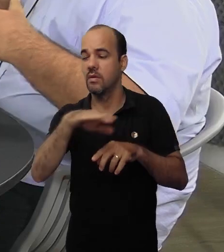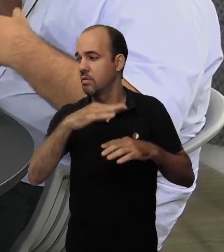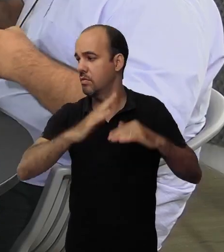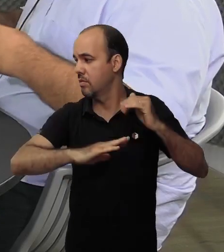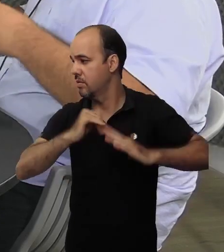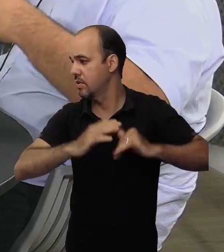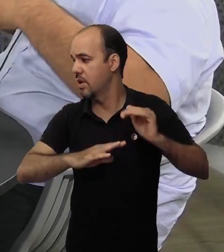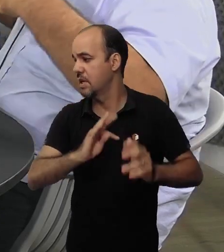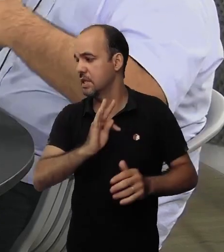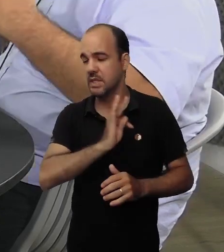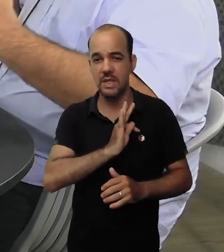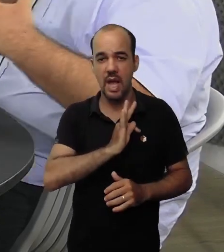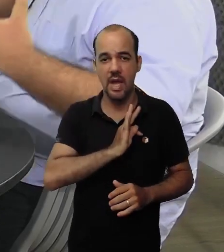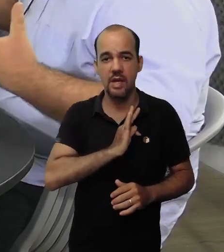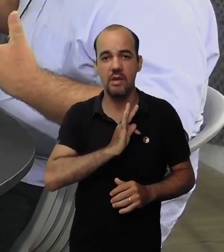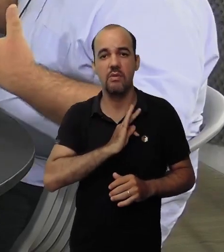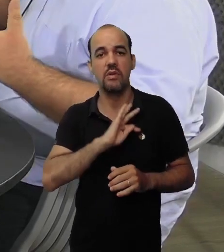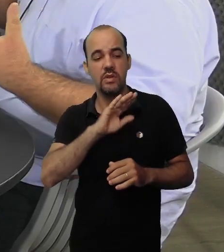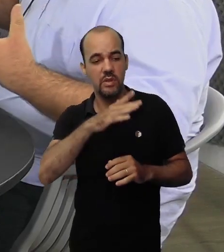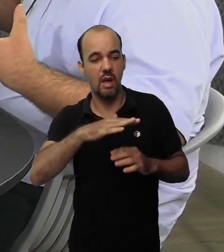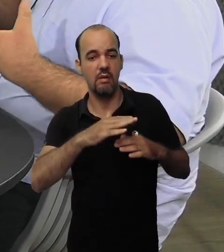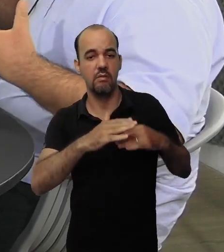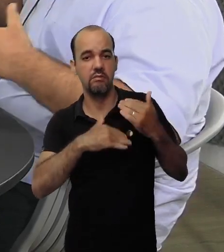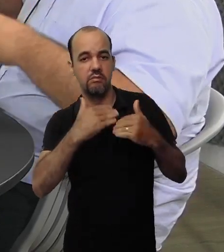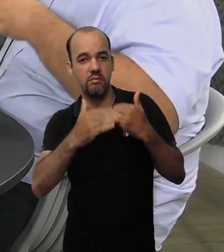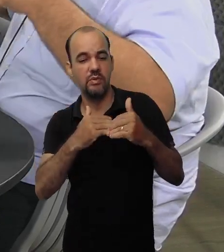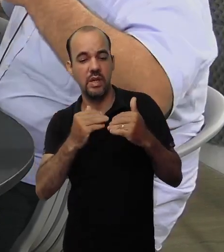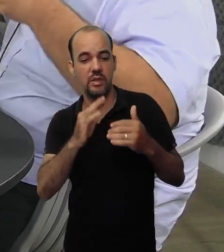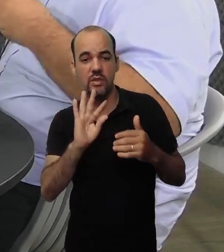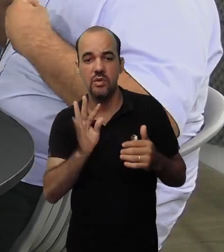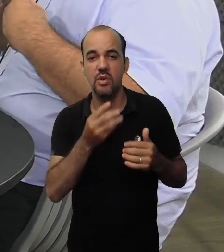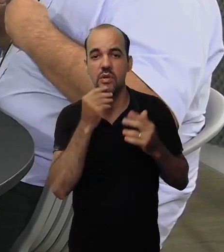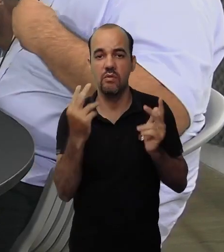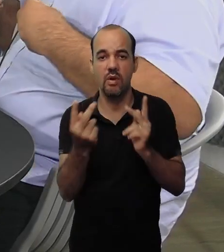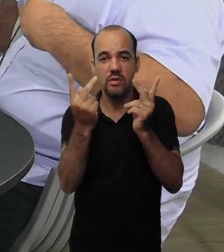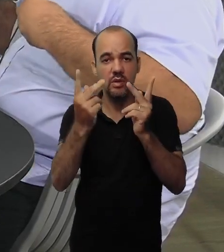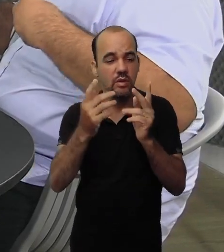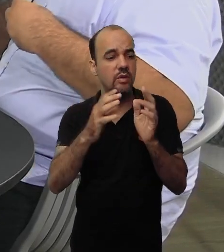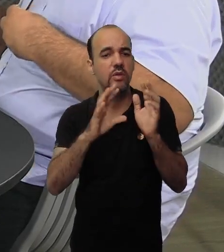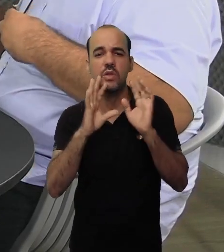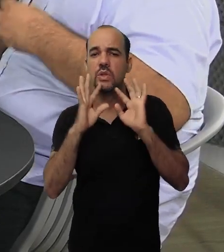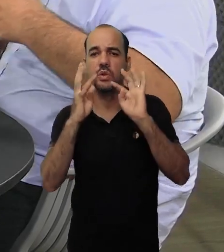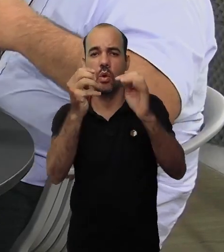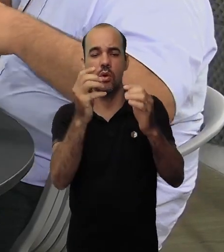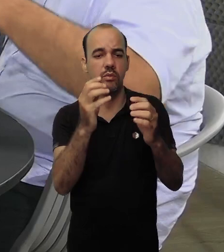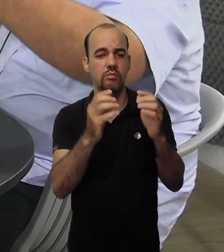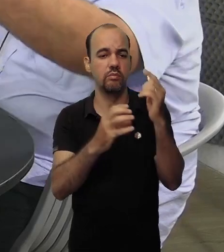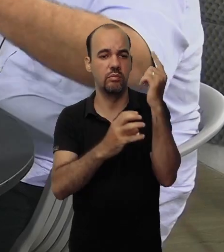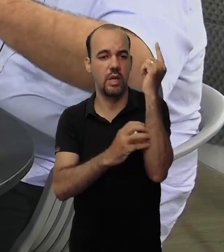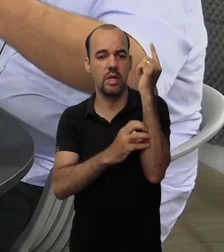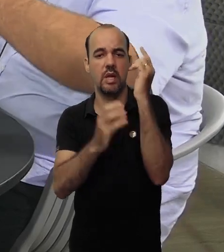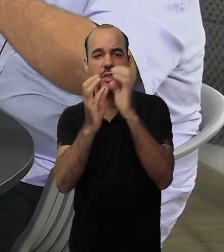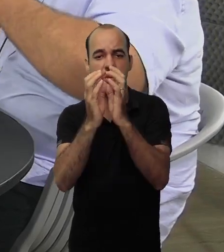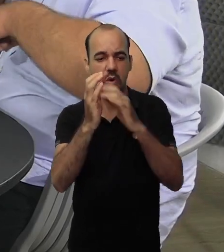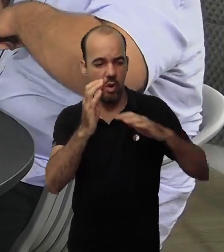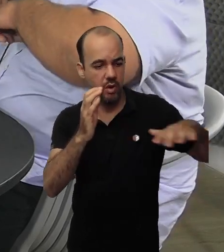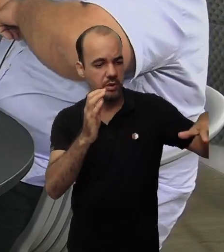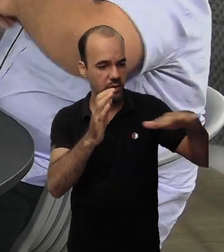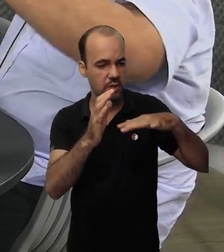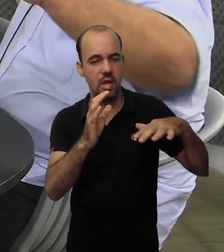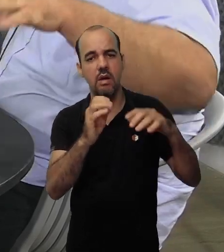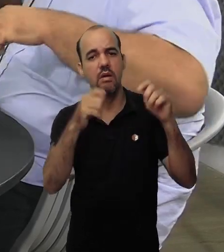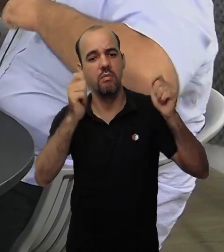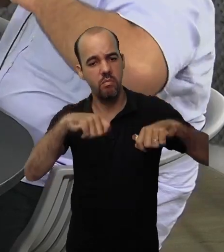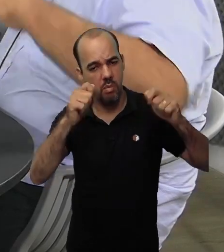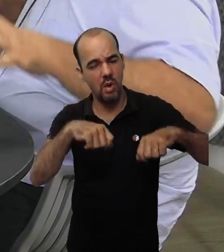processo de reconhecimento. Todos nós somos GRE Metropolitana Norte e todos nós temos a possibilidade de atuar